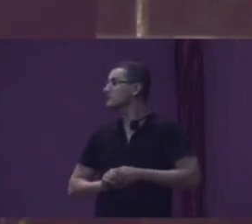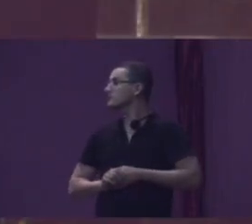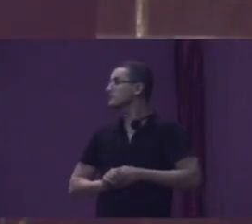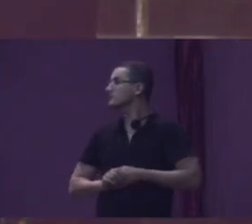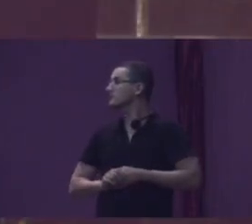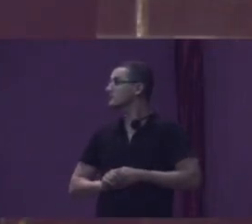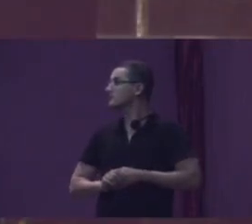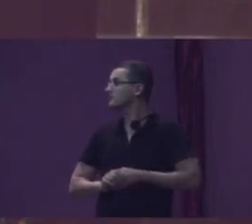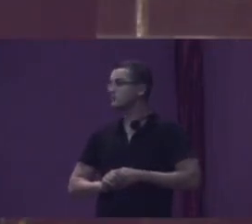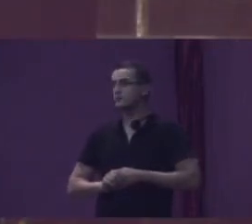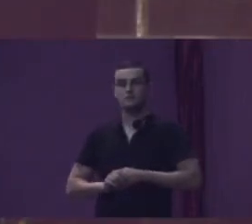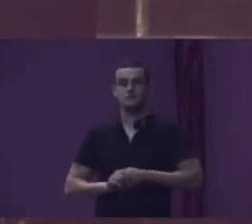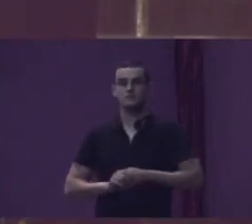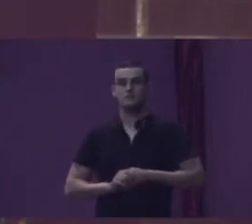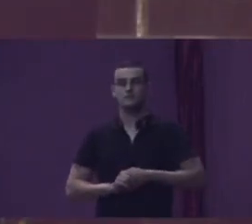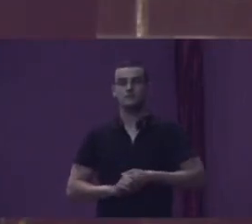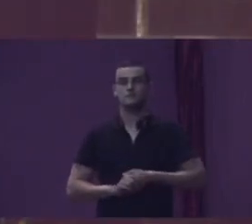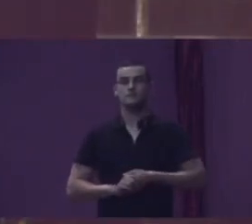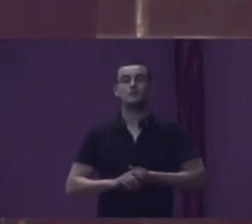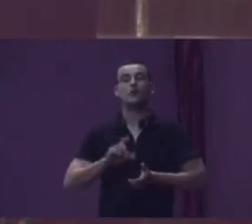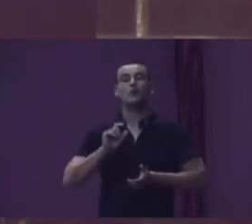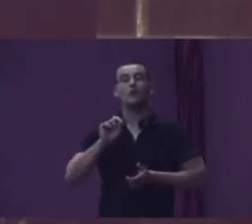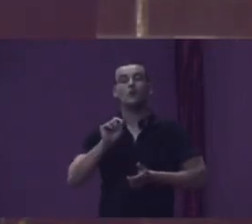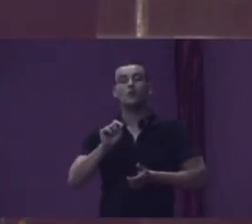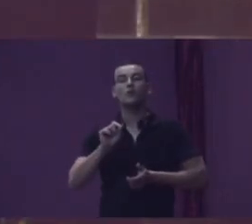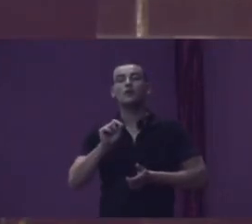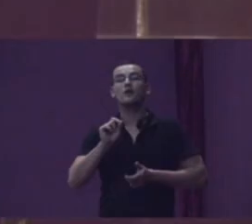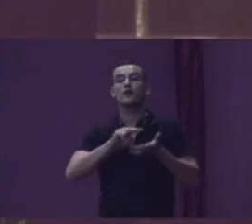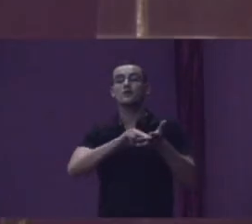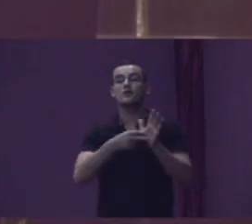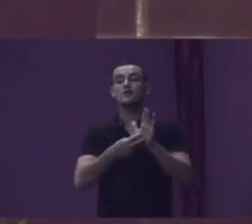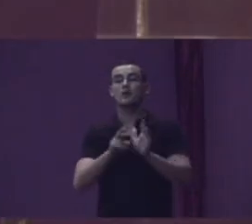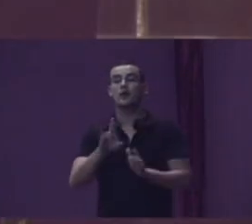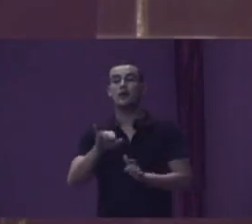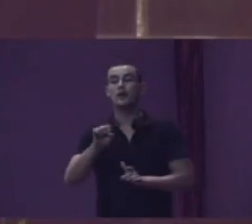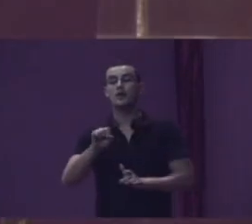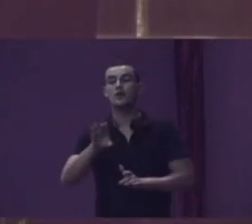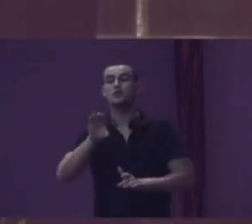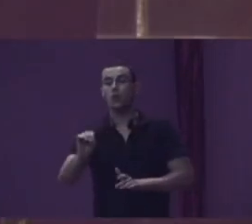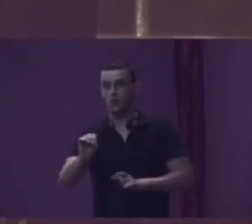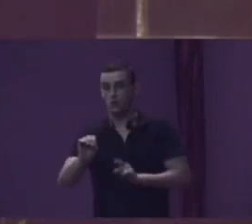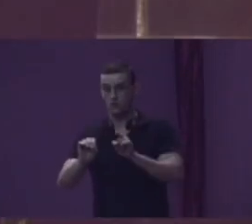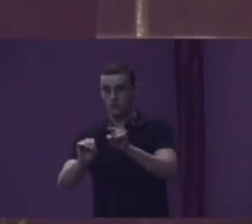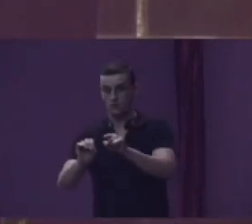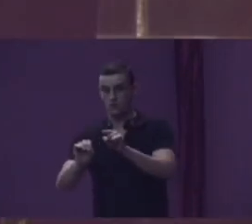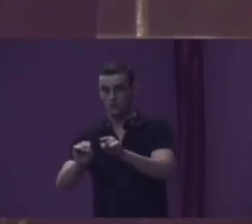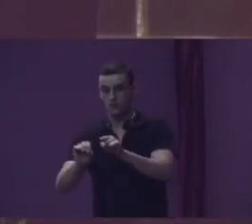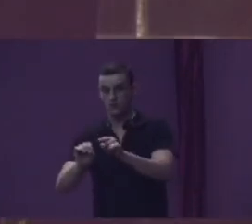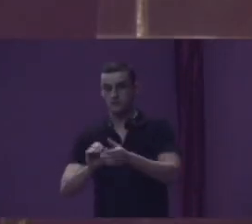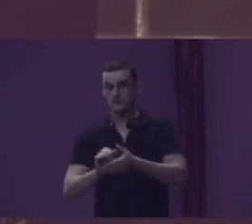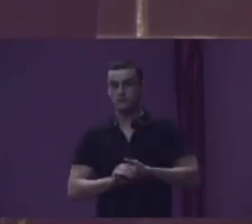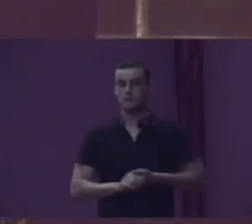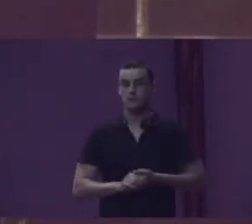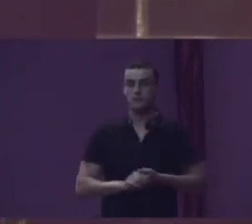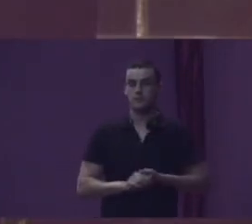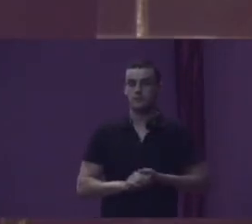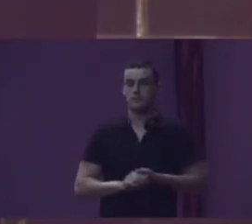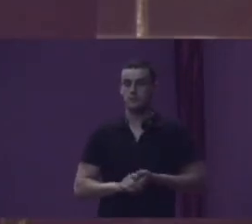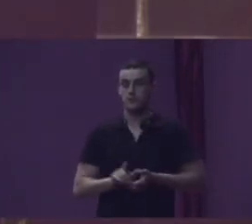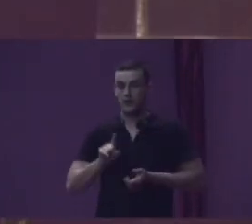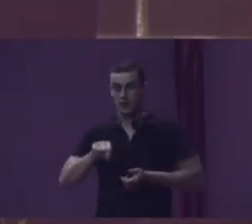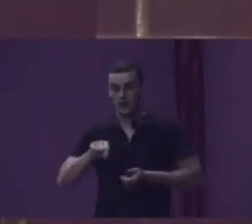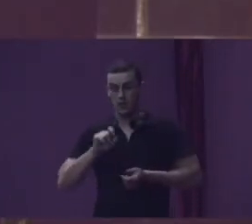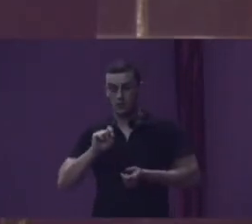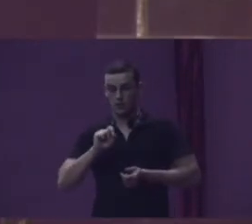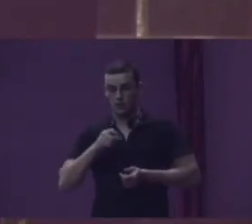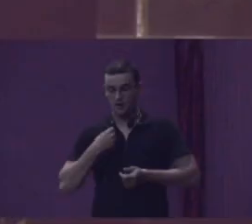que é risco para a saúde? Risco para a saúde, a início do termo, são de sociedade de segurança de